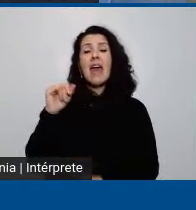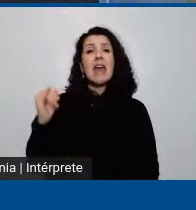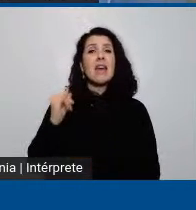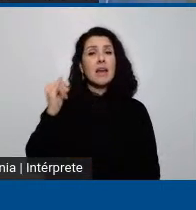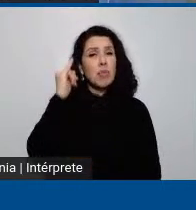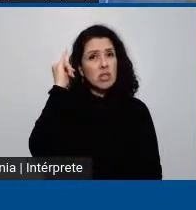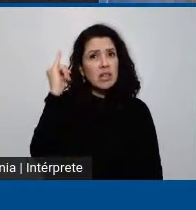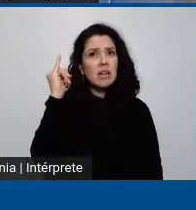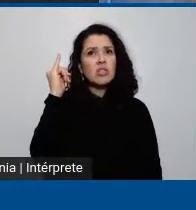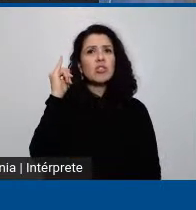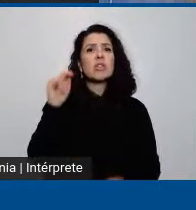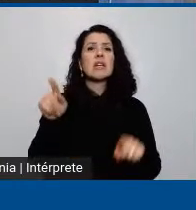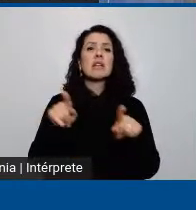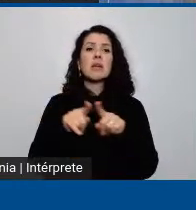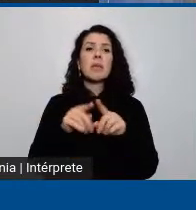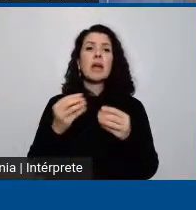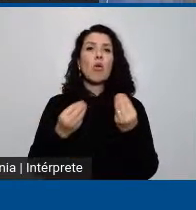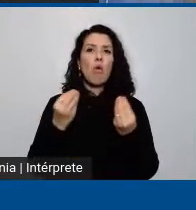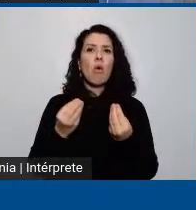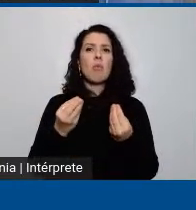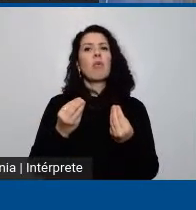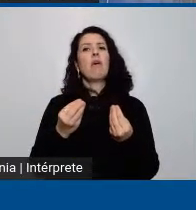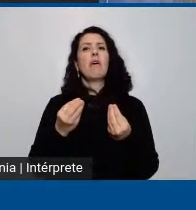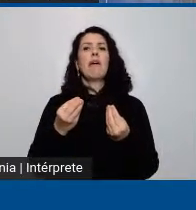modo, reassociação, né,